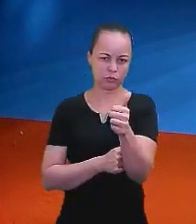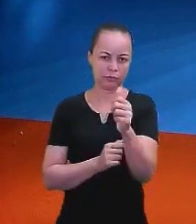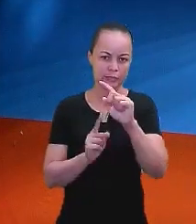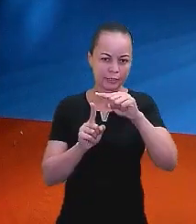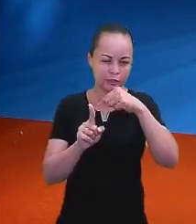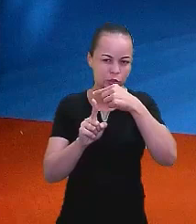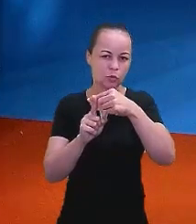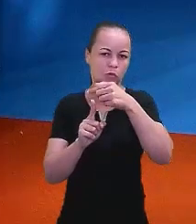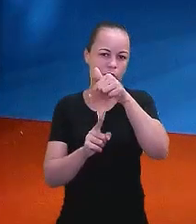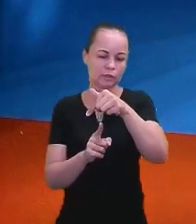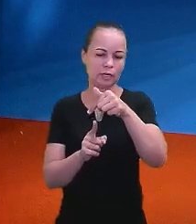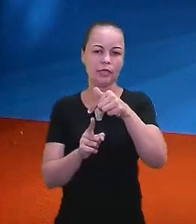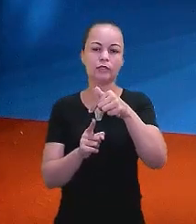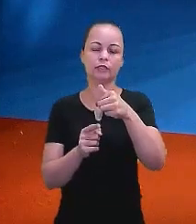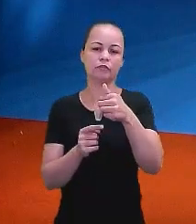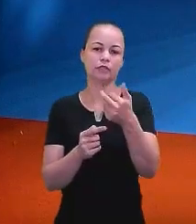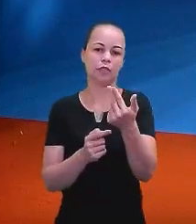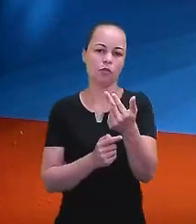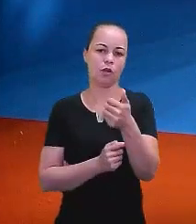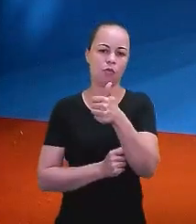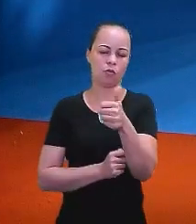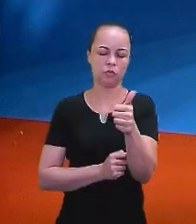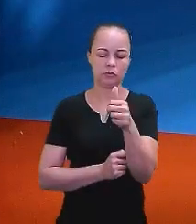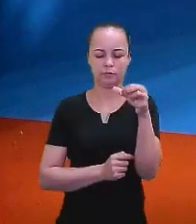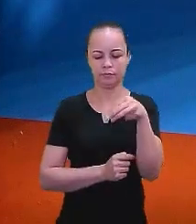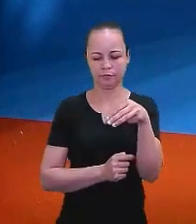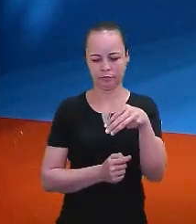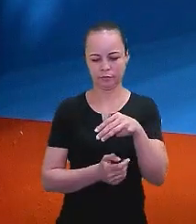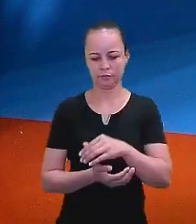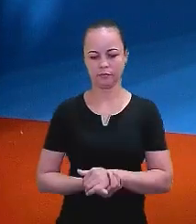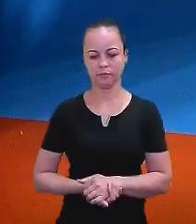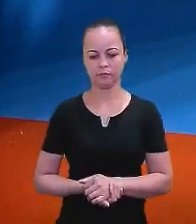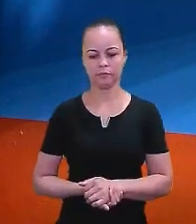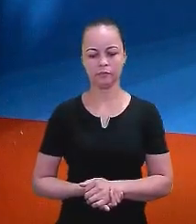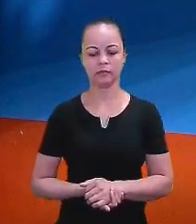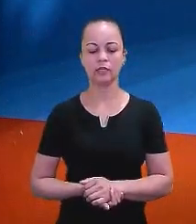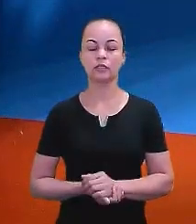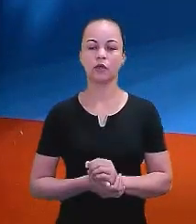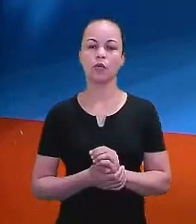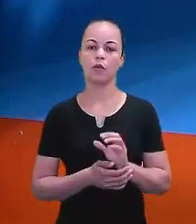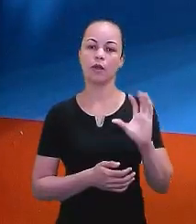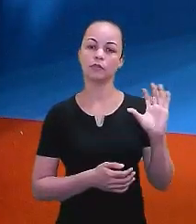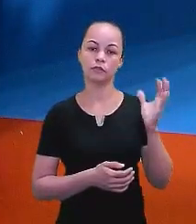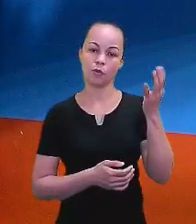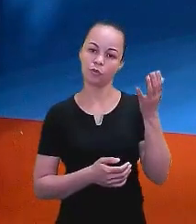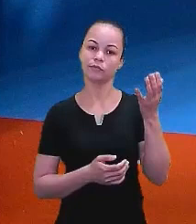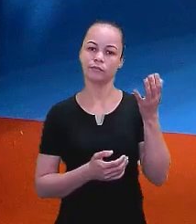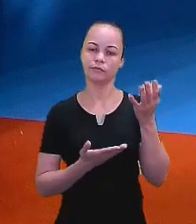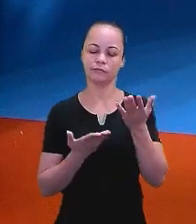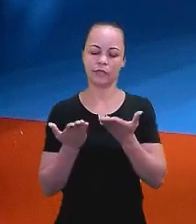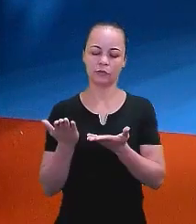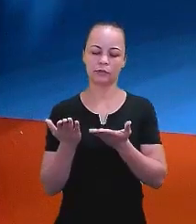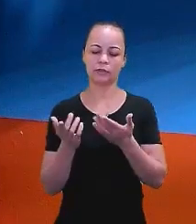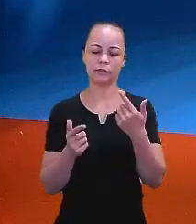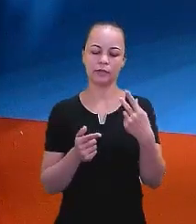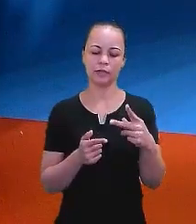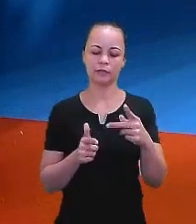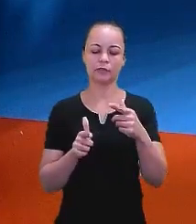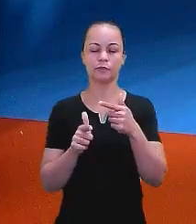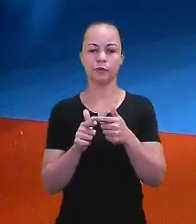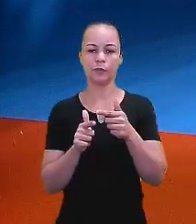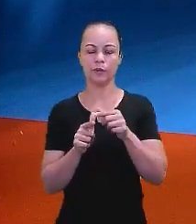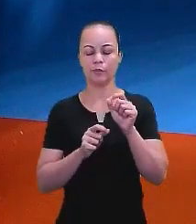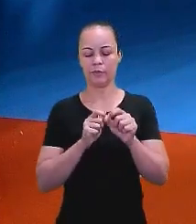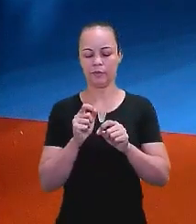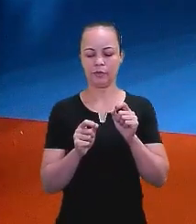metros. Beleza? Deu para entender? Tranquilinho? Então, a gente chega à solução desse problema,